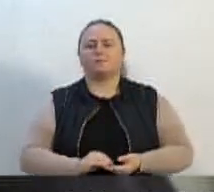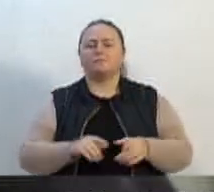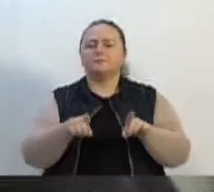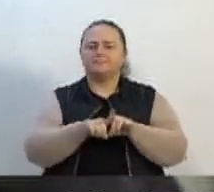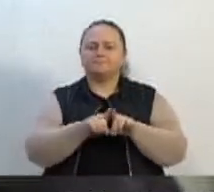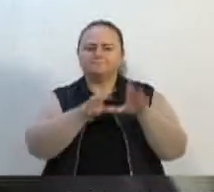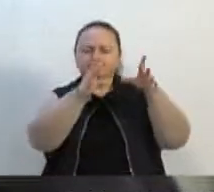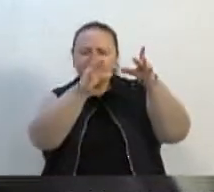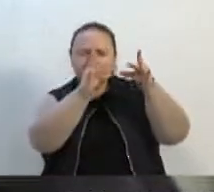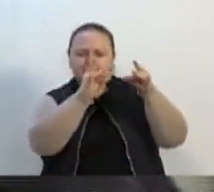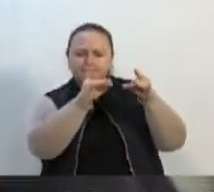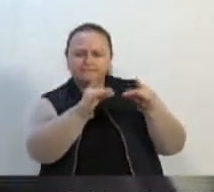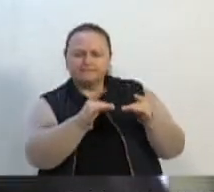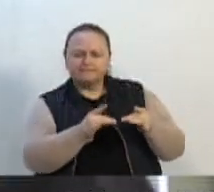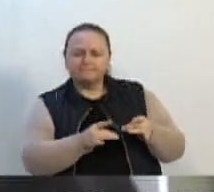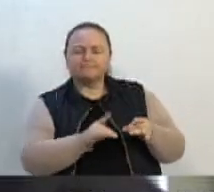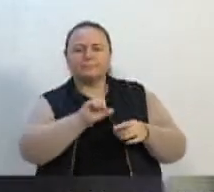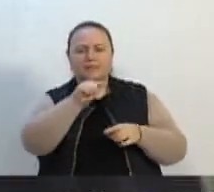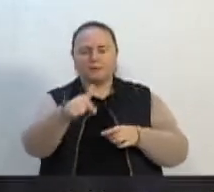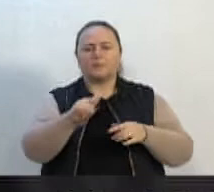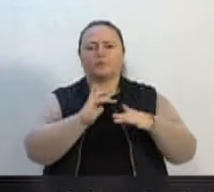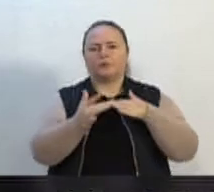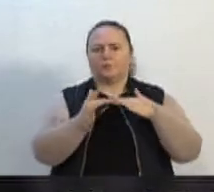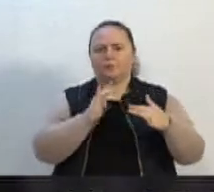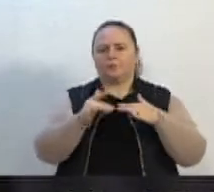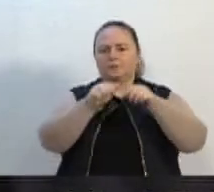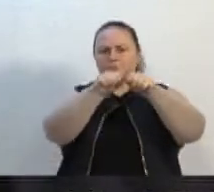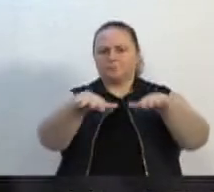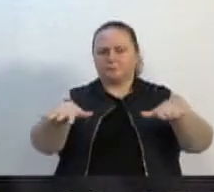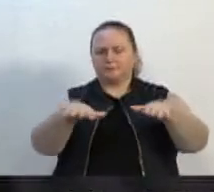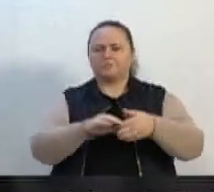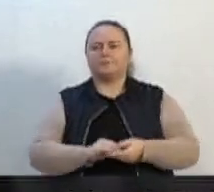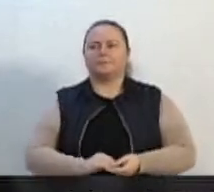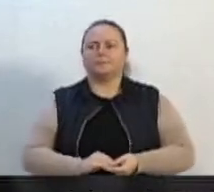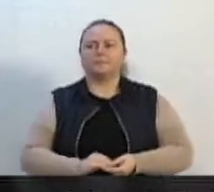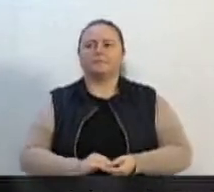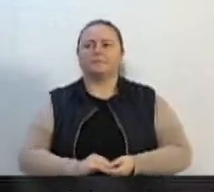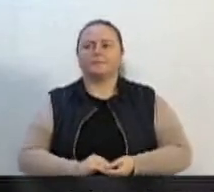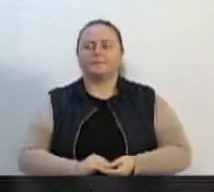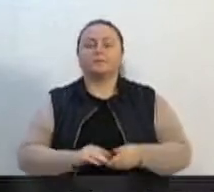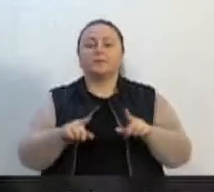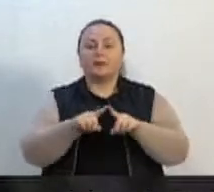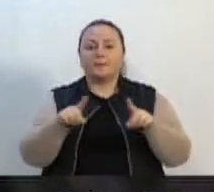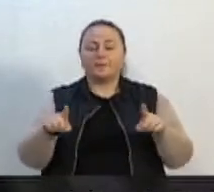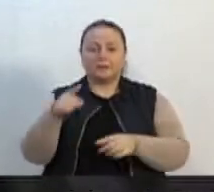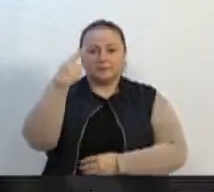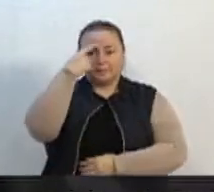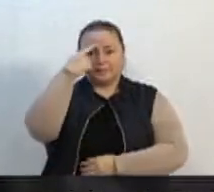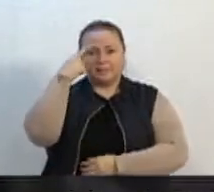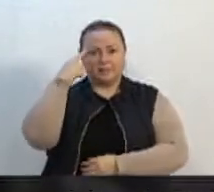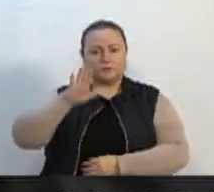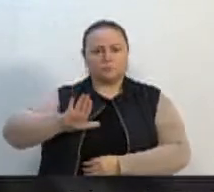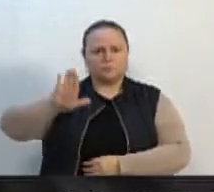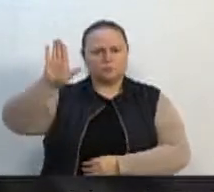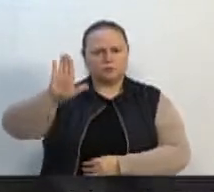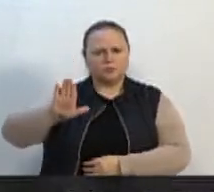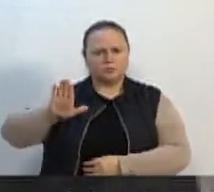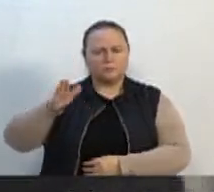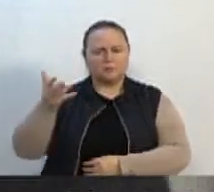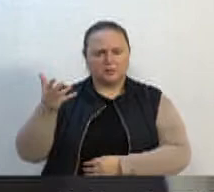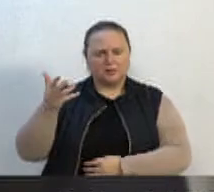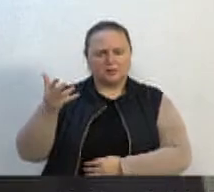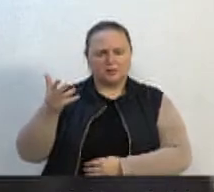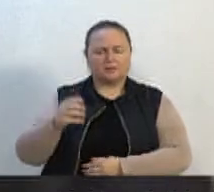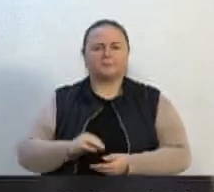especificidade, inclusive, nas nossas redes sociais. Eu acho aqui, pelo que me parece, presidente, que o vereador Ito, eu acho que gostaria de uma parte. É isso, vereador?